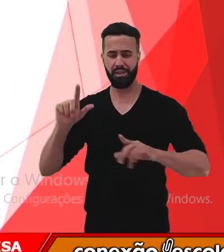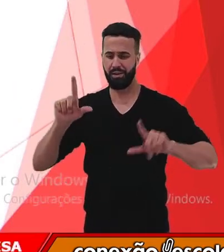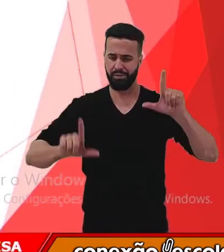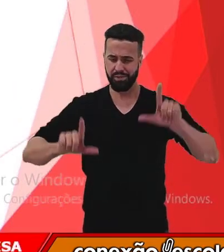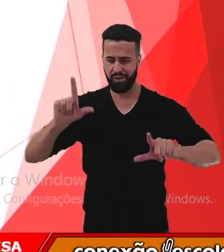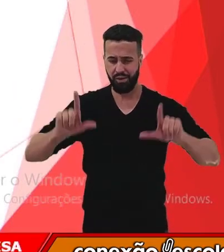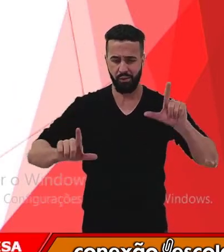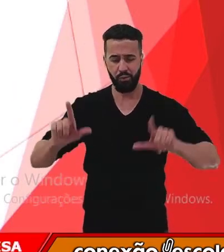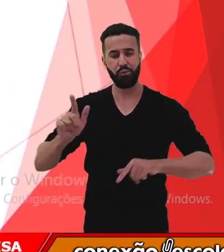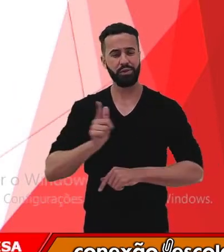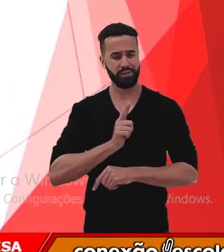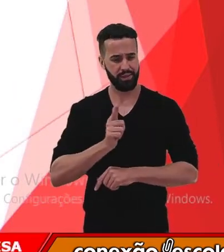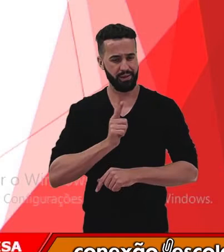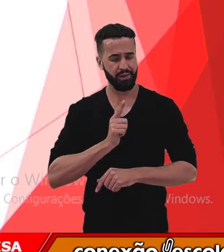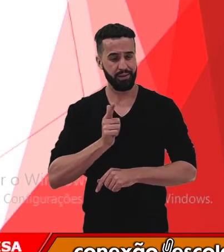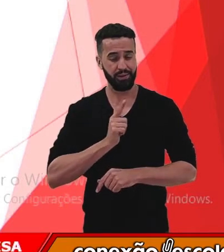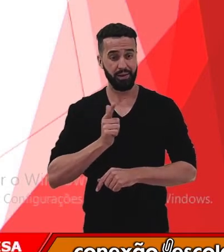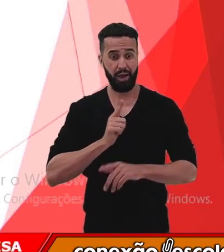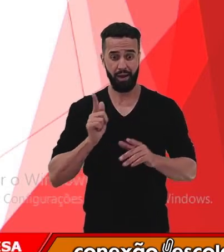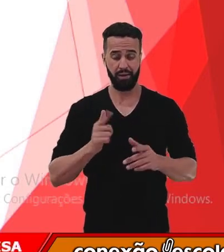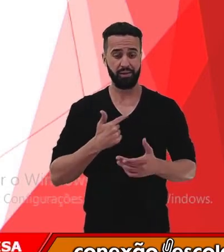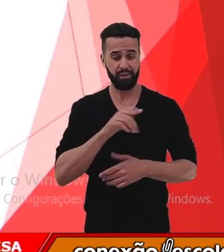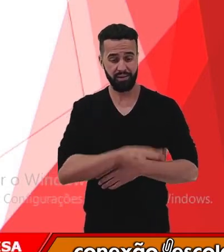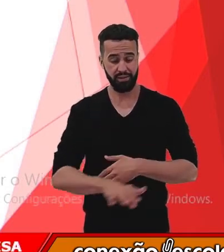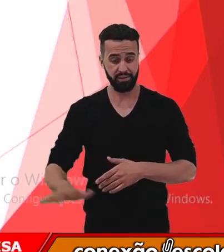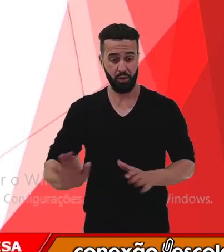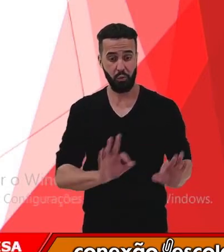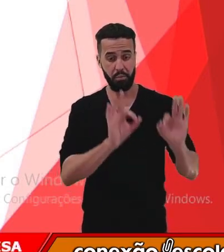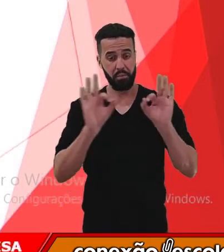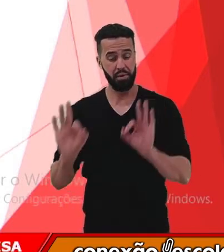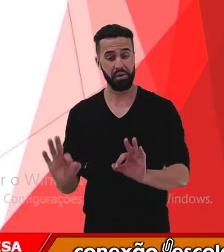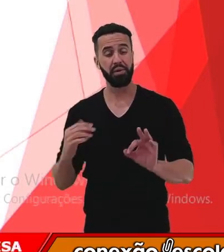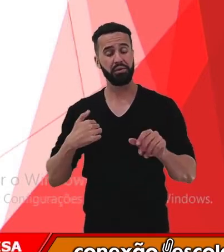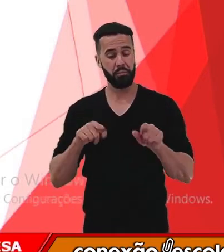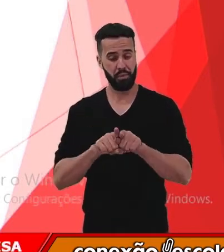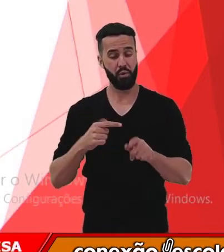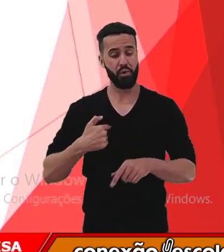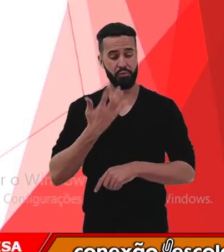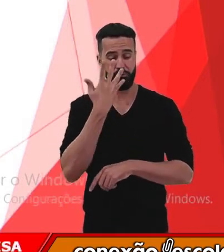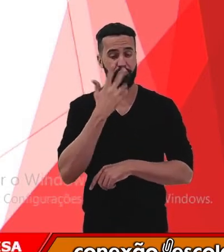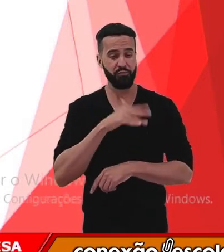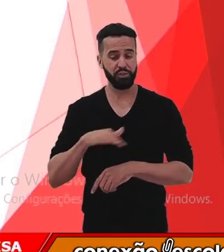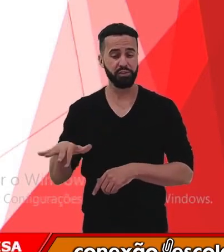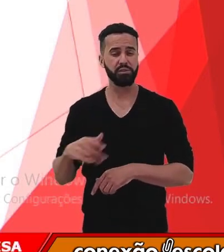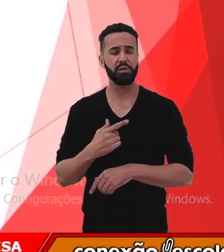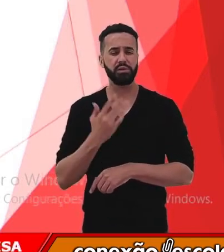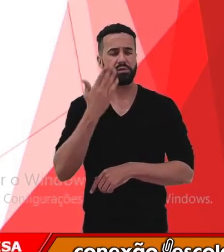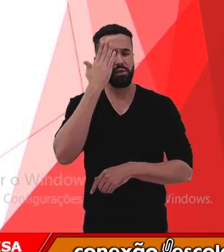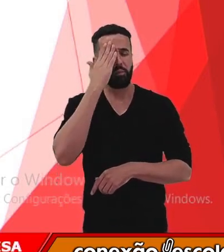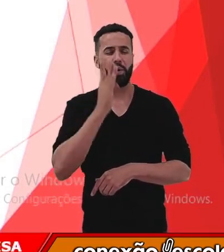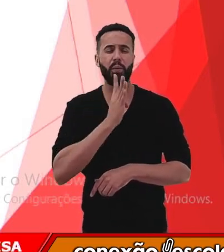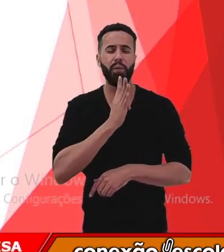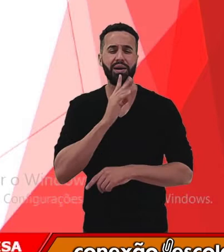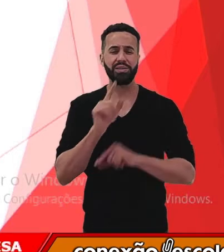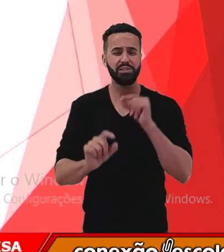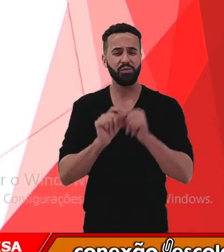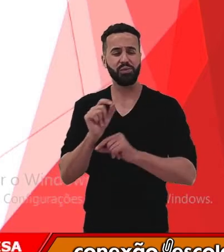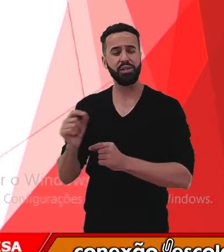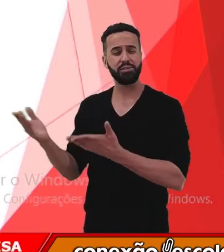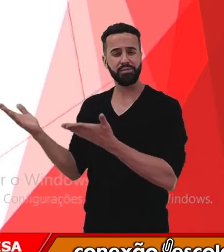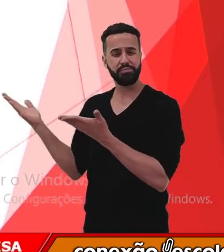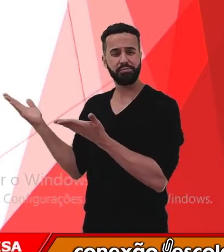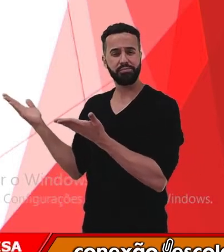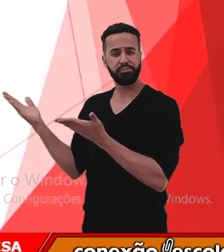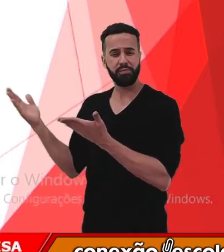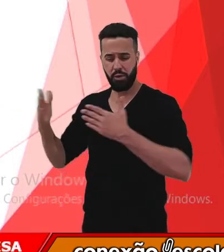que acompanham as crianças, a nossa infância, até a minha infância. E o que você sabe sobre esse personagem? Quais são as